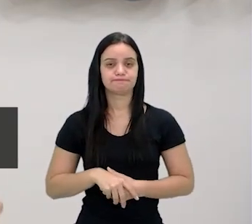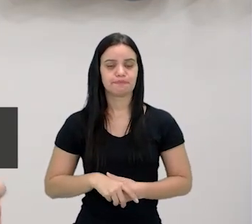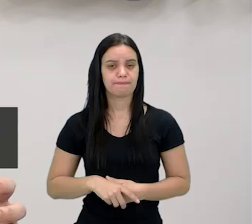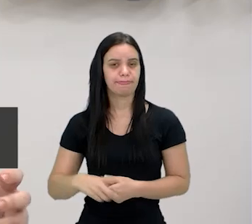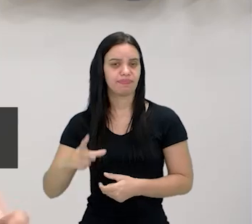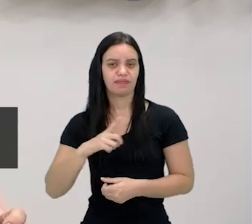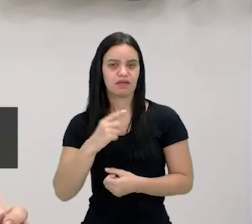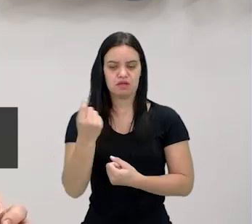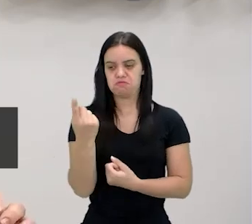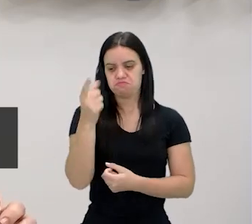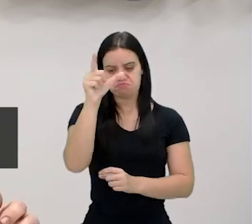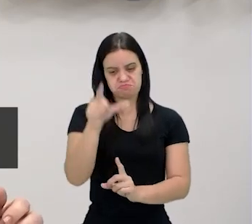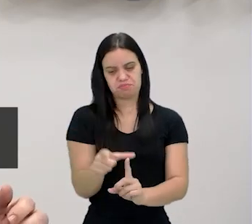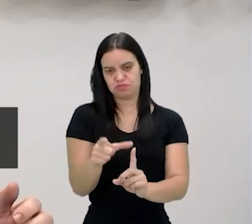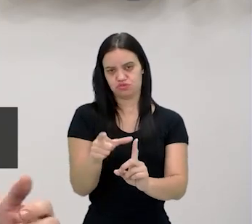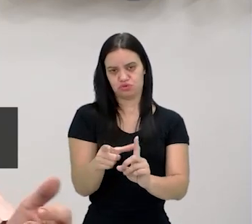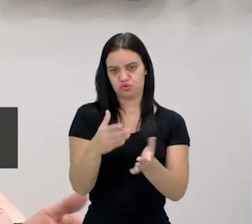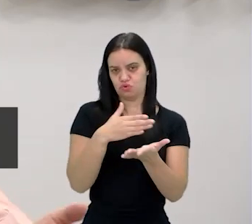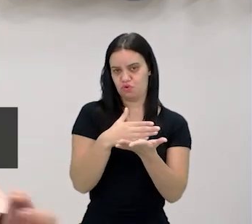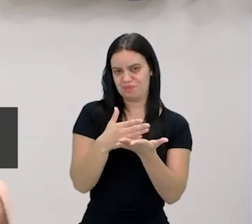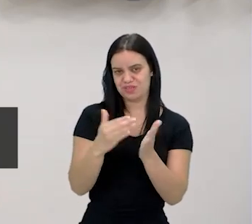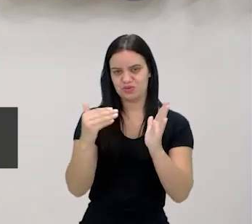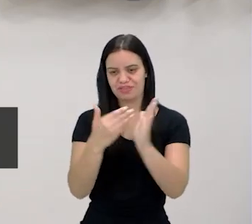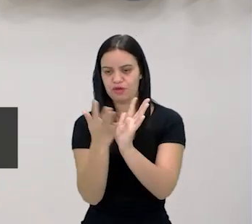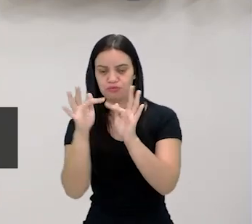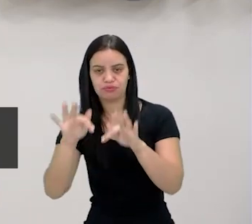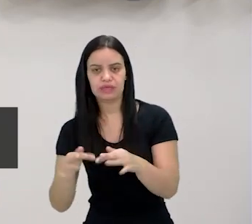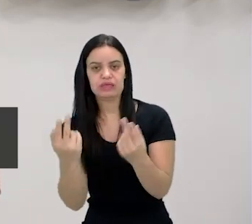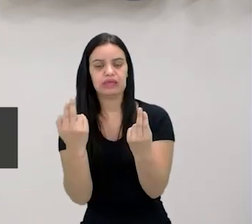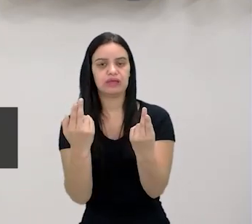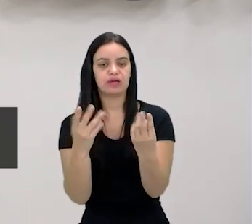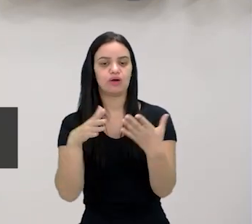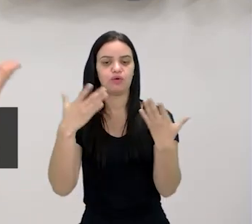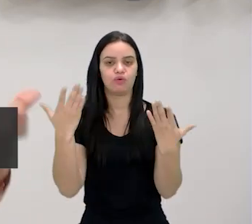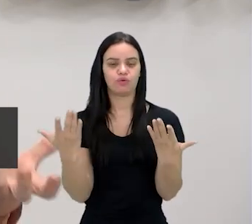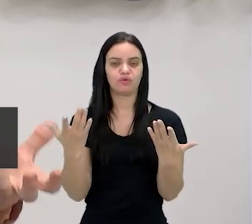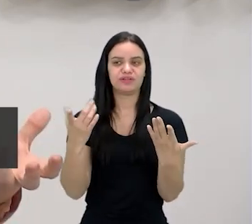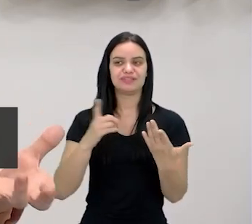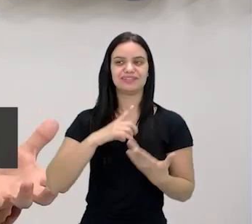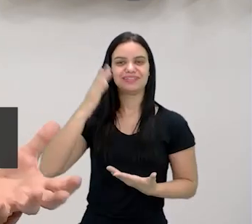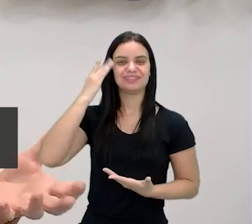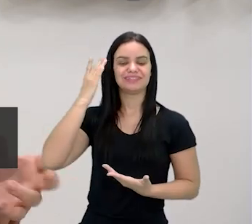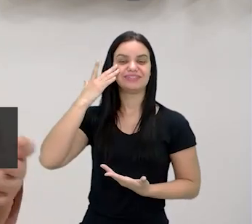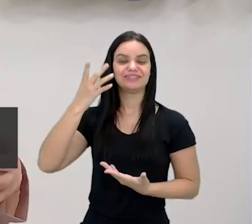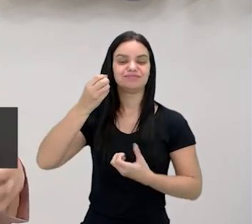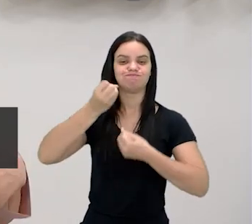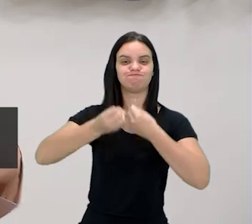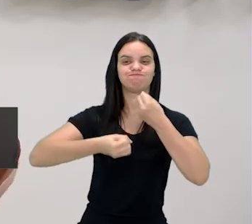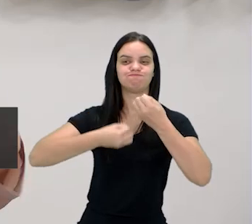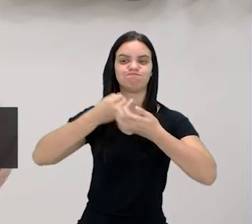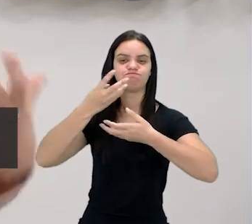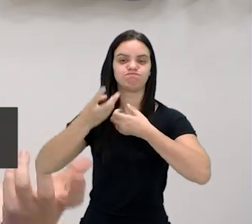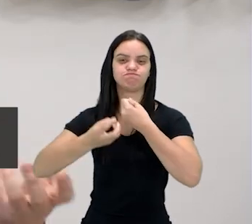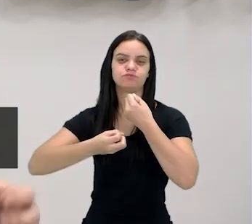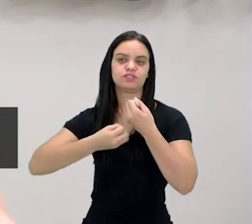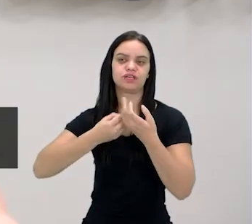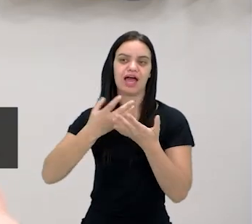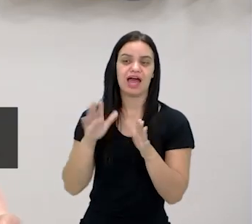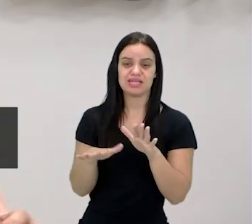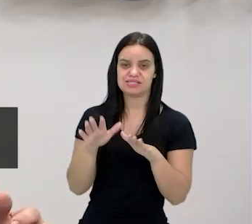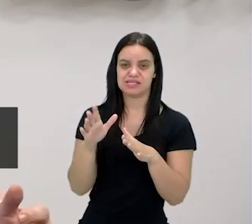é a mesma pessoa do começo ao fim praticamente, quando ela conserva essa altivez, né, quando ela conserva uma certa